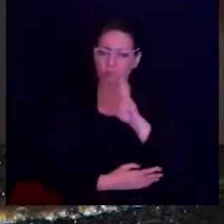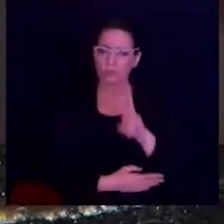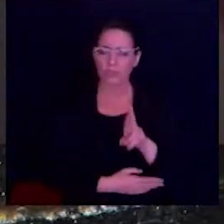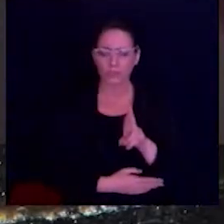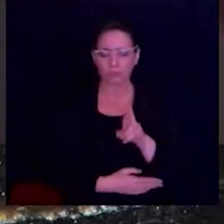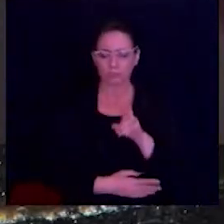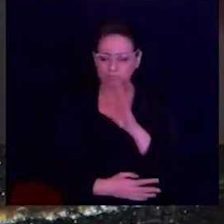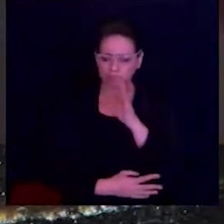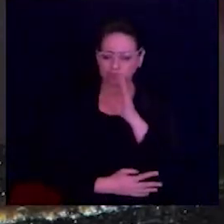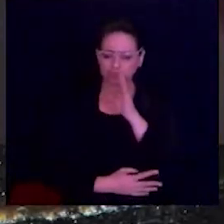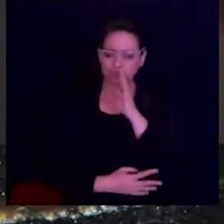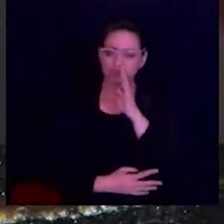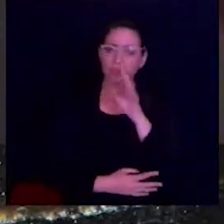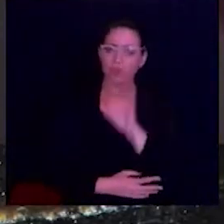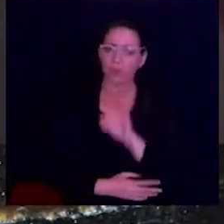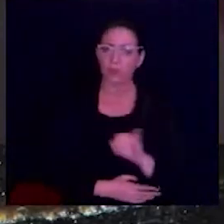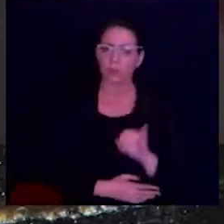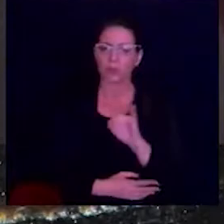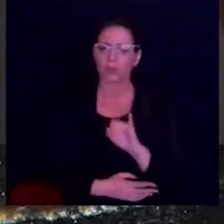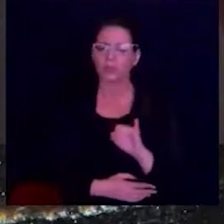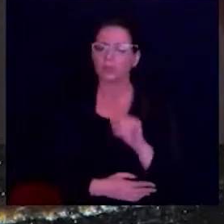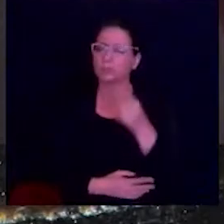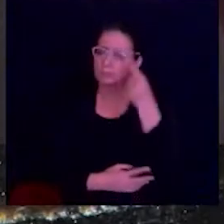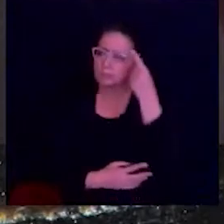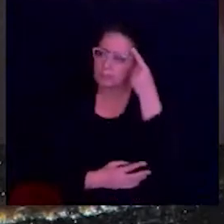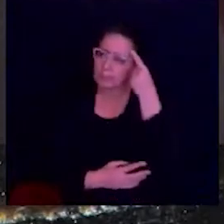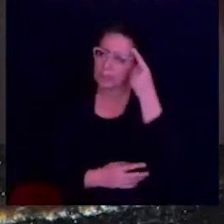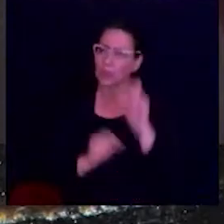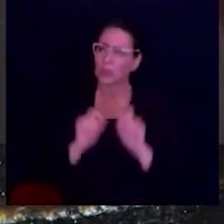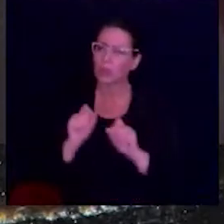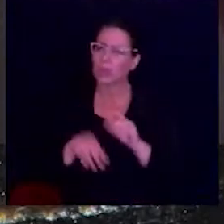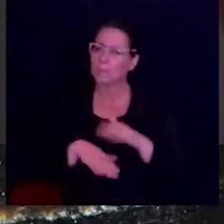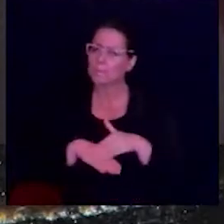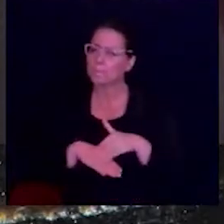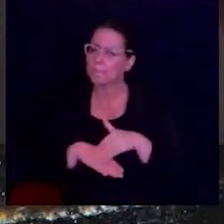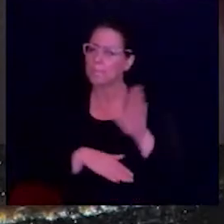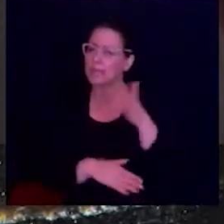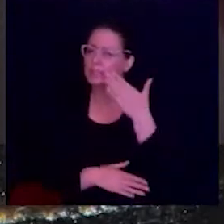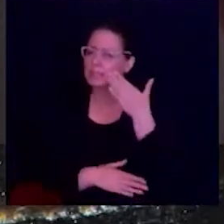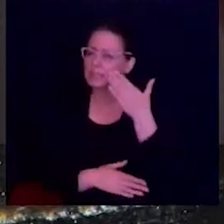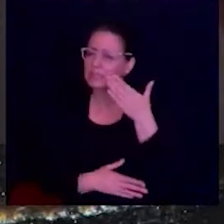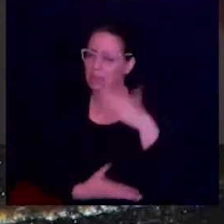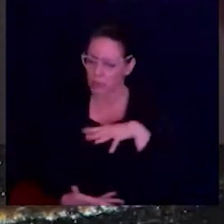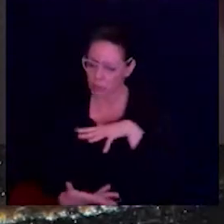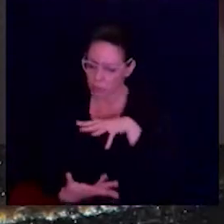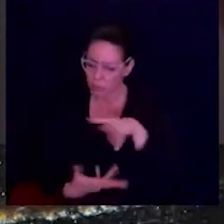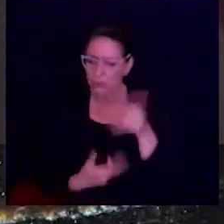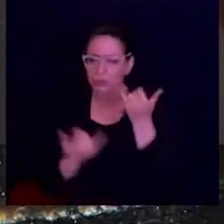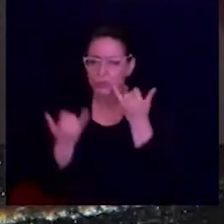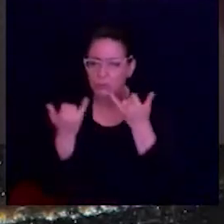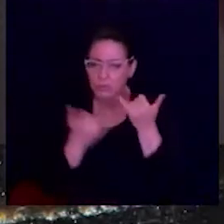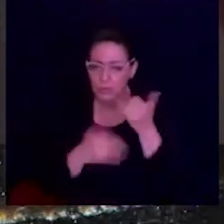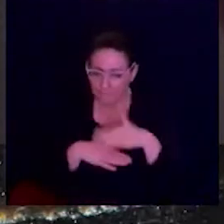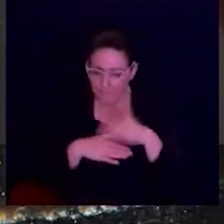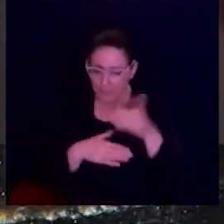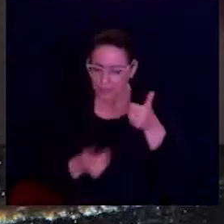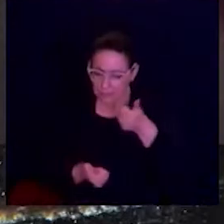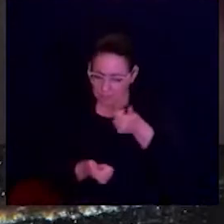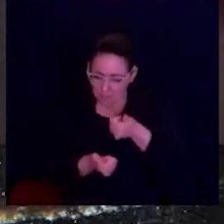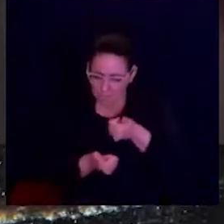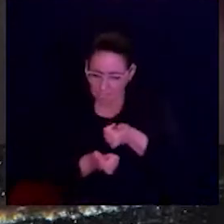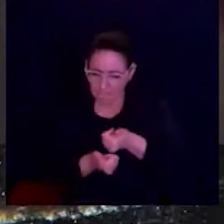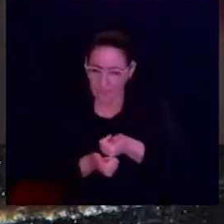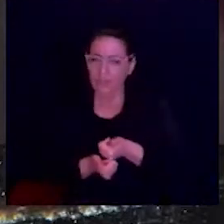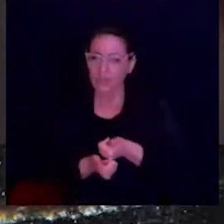essencial. Seria razoável supor que, quanto mais sabemos sobre o mundo, mais perto estaríamos de um destino